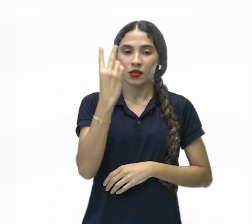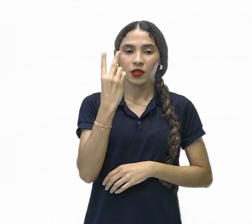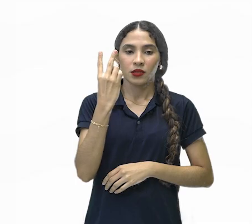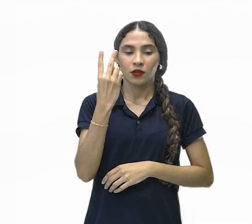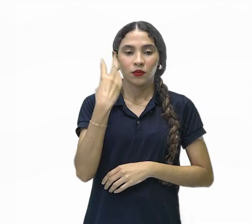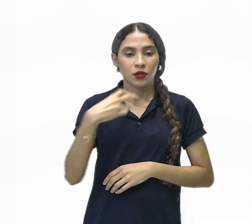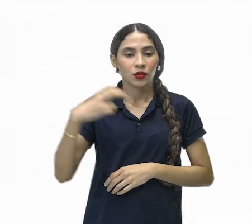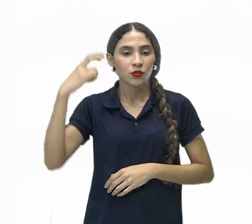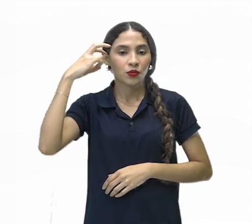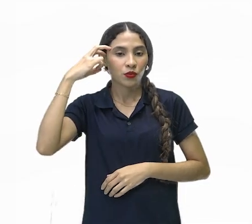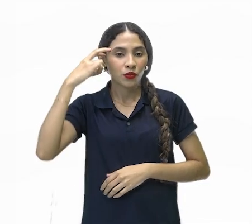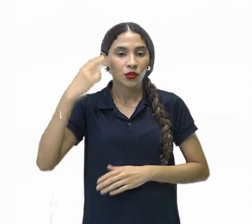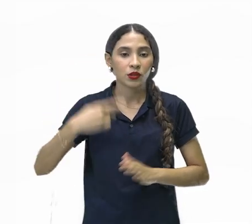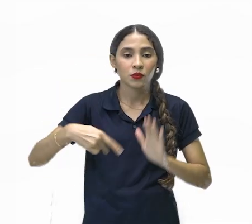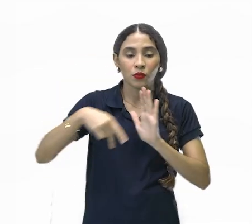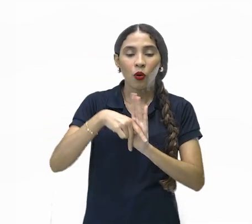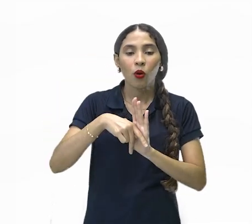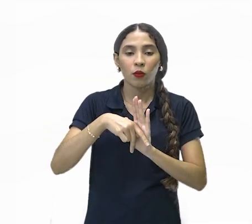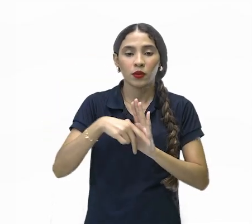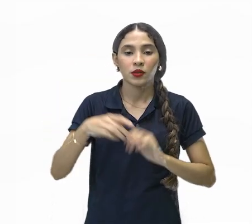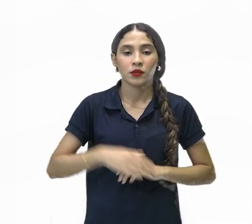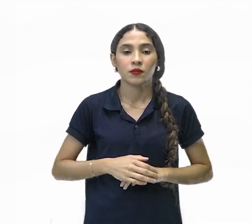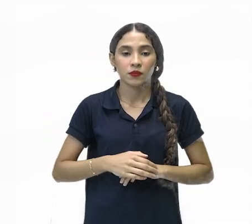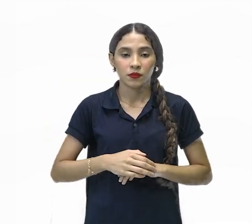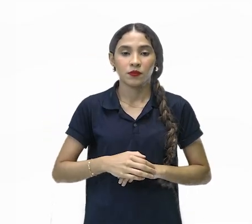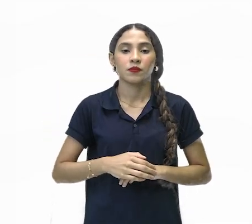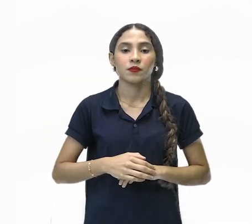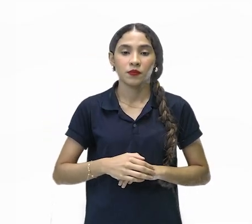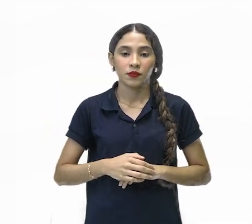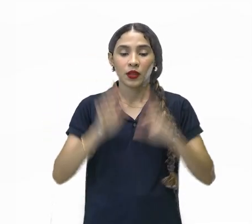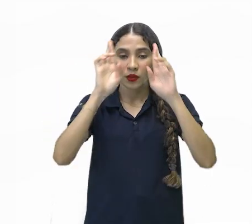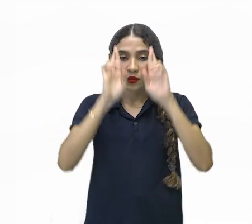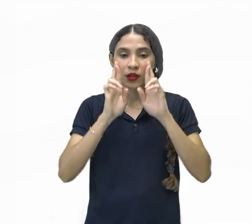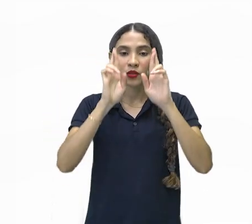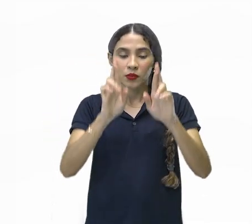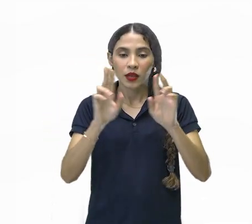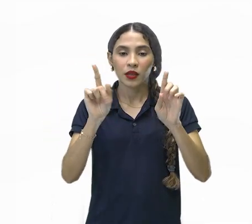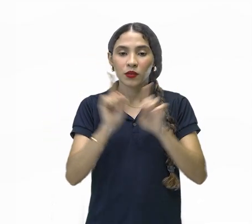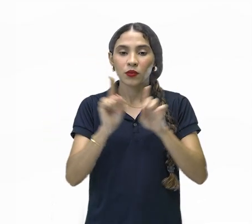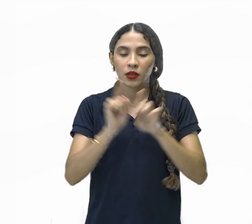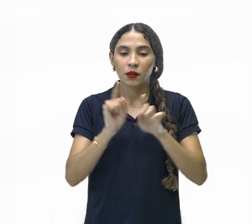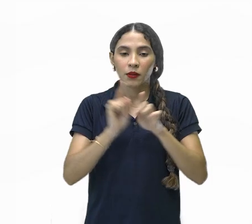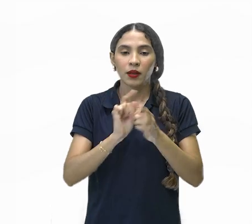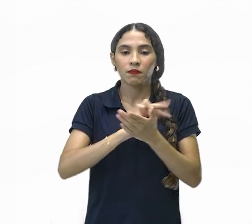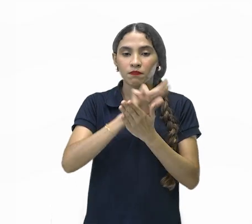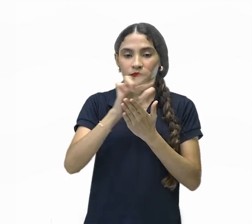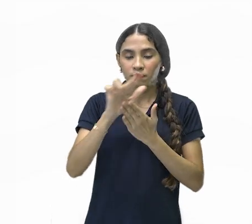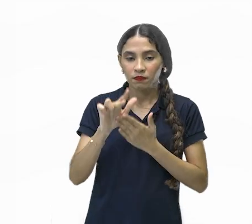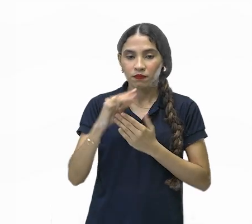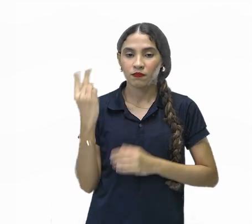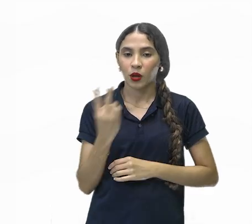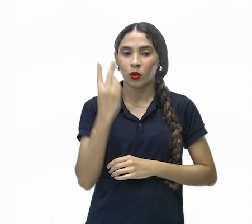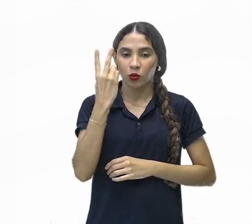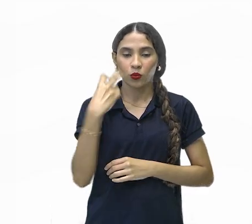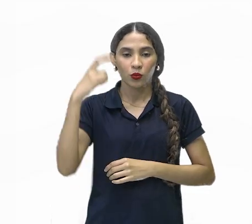a valorização das culturas originárias e o respeito